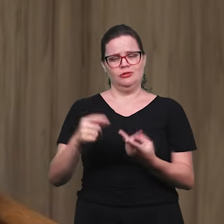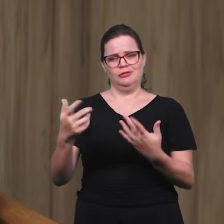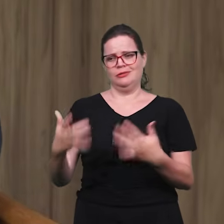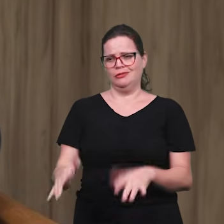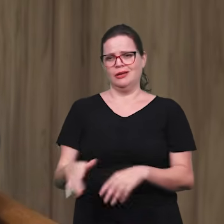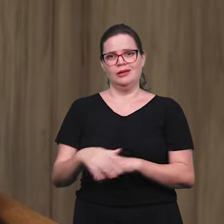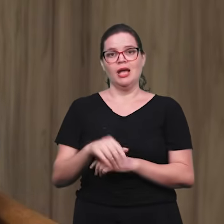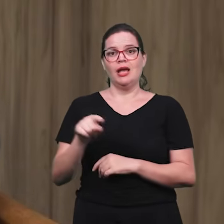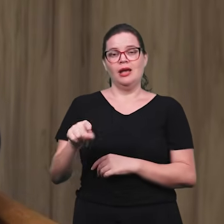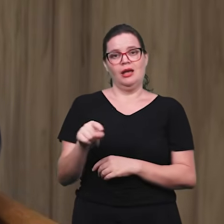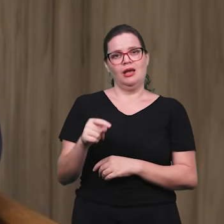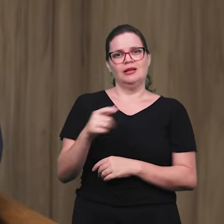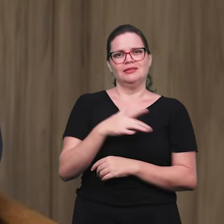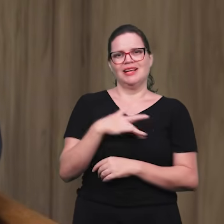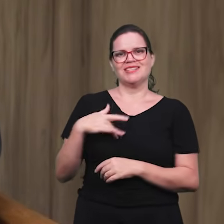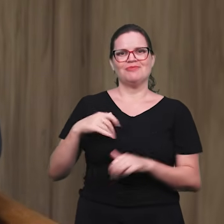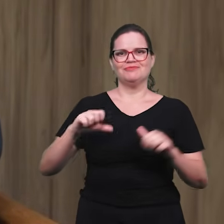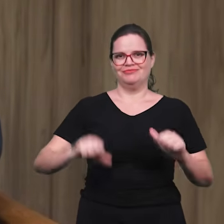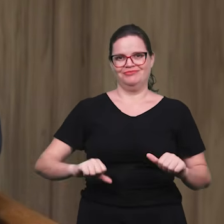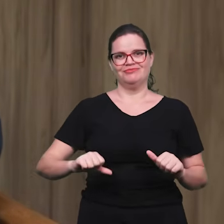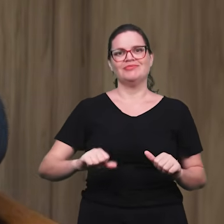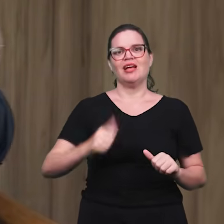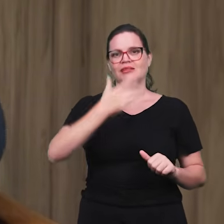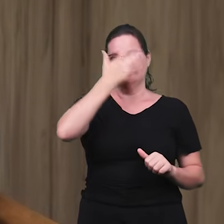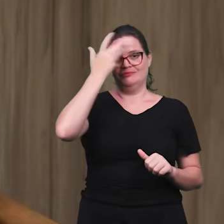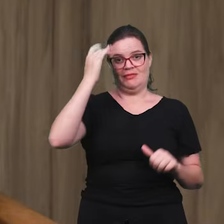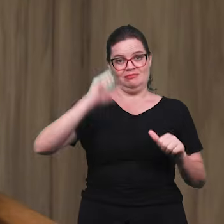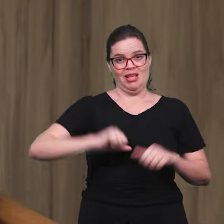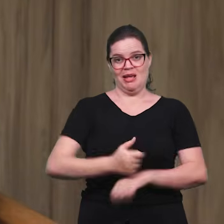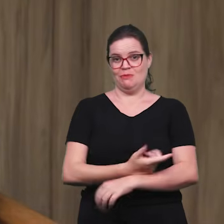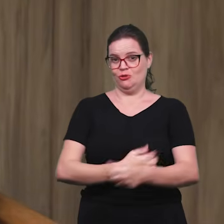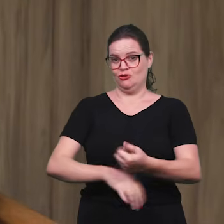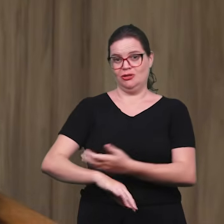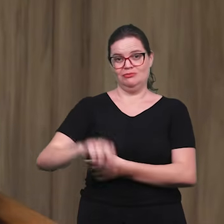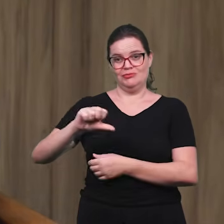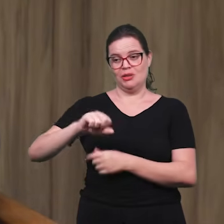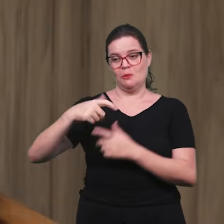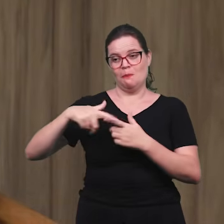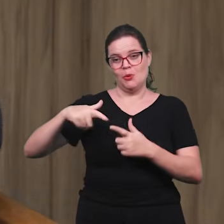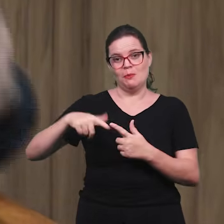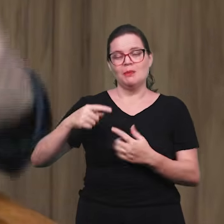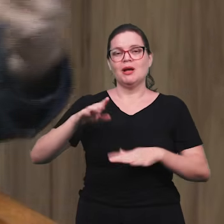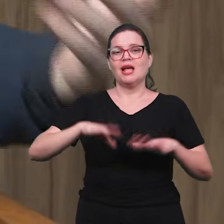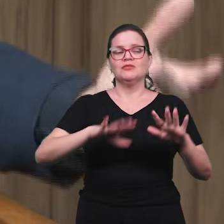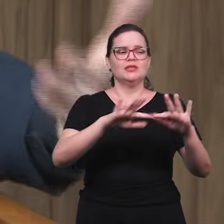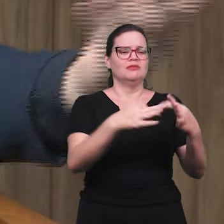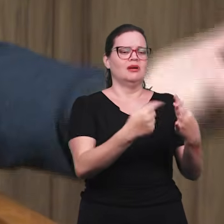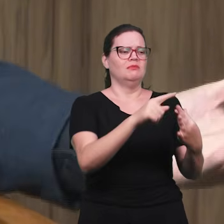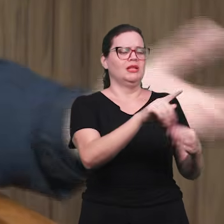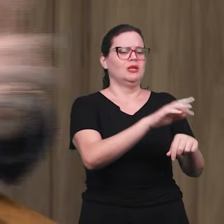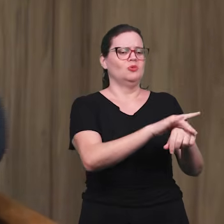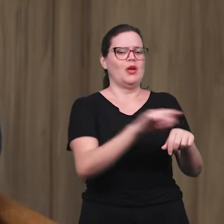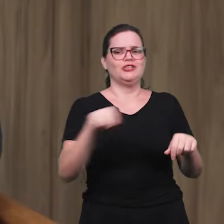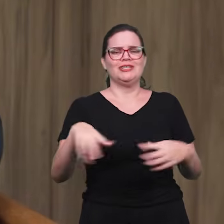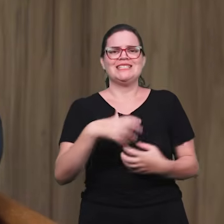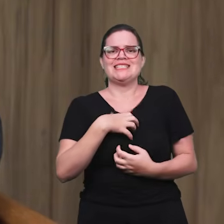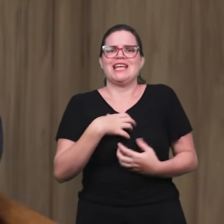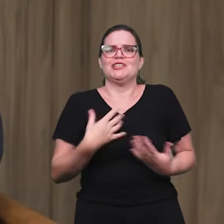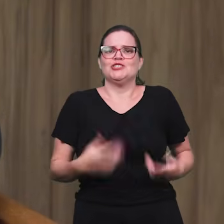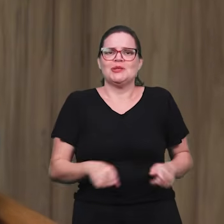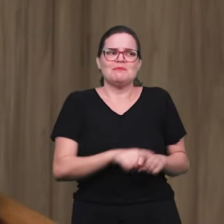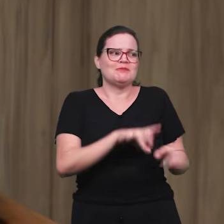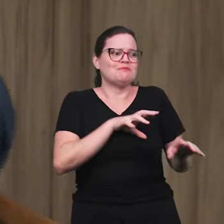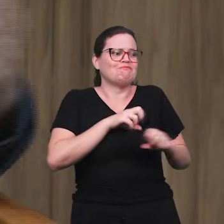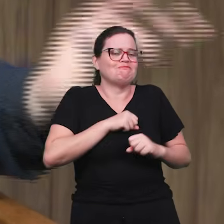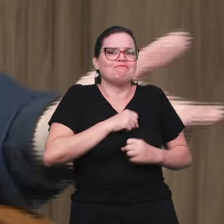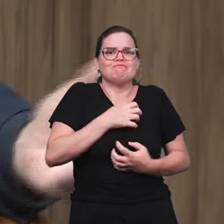está debilitado por uma questão emocional, ele está com um problema familiar, ele está tomando as dores de um familiar que está enfermo, ou